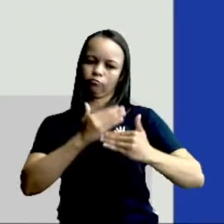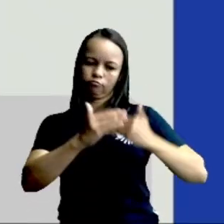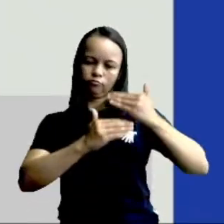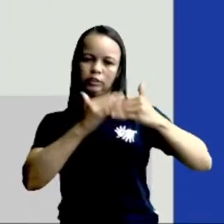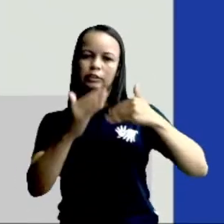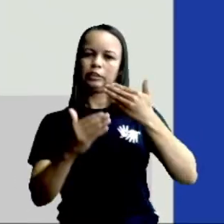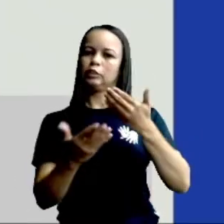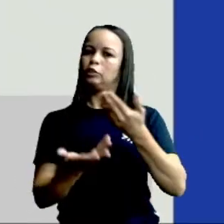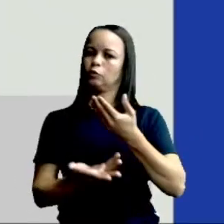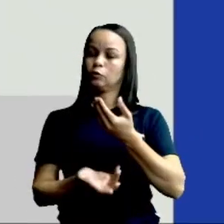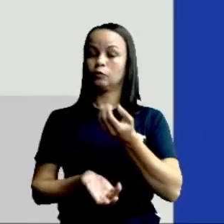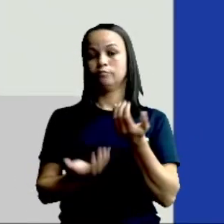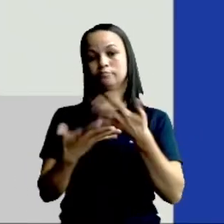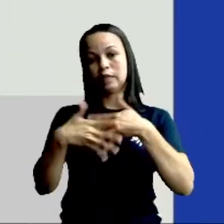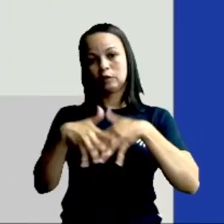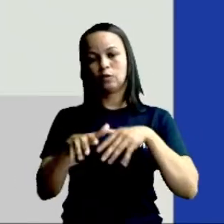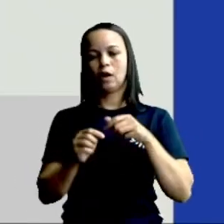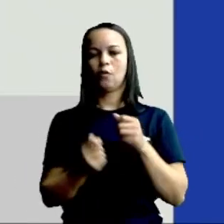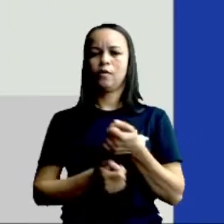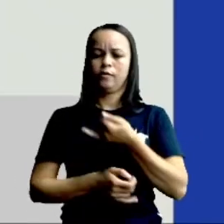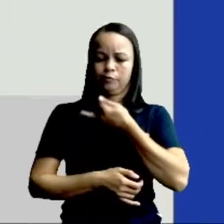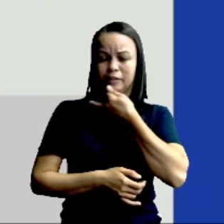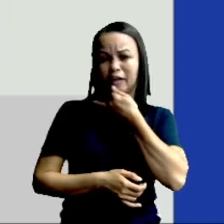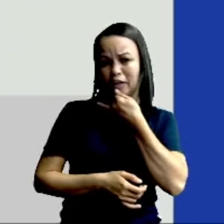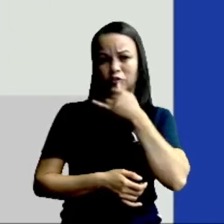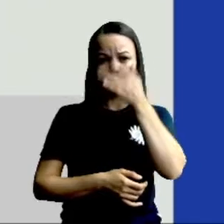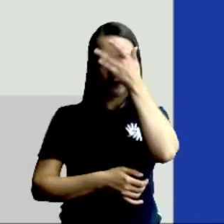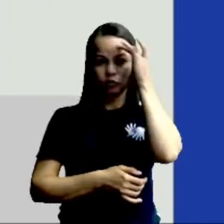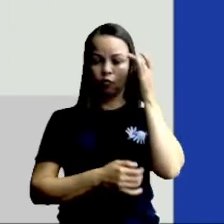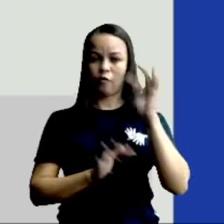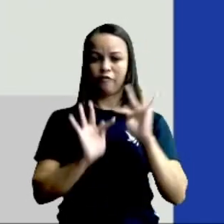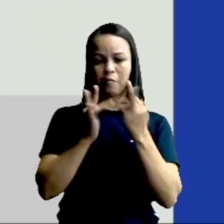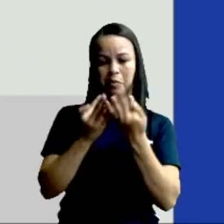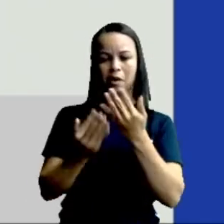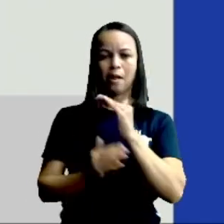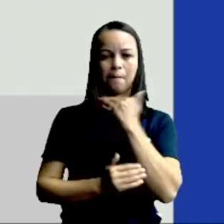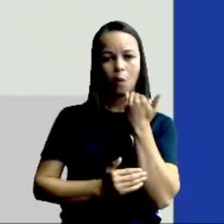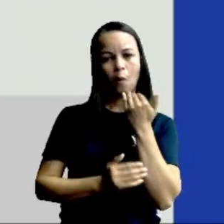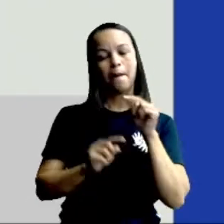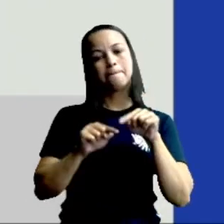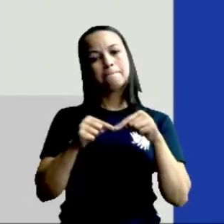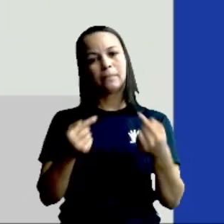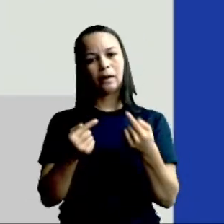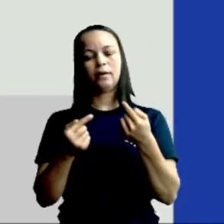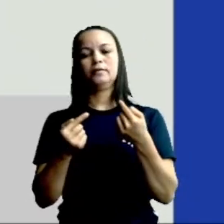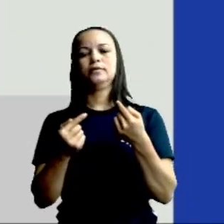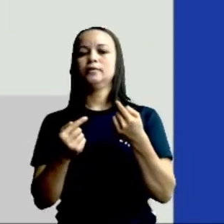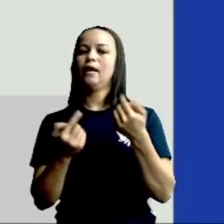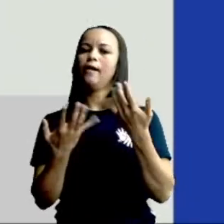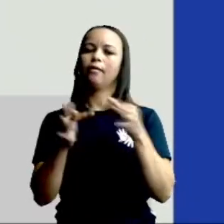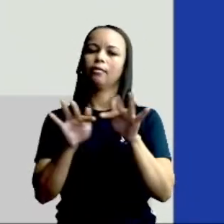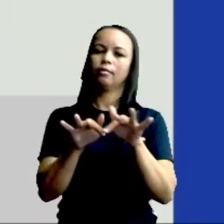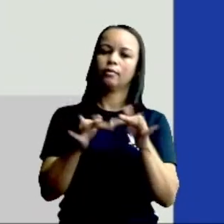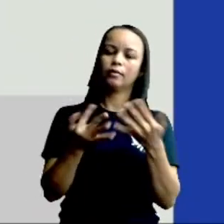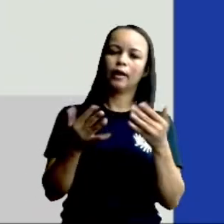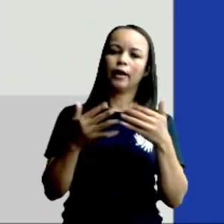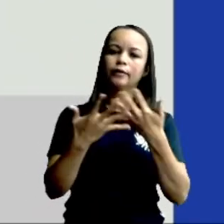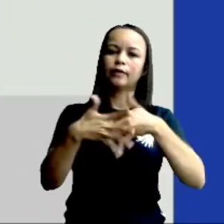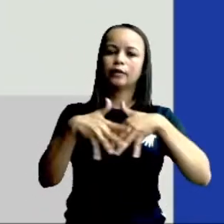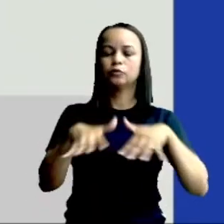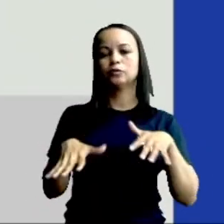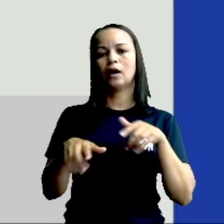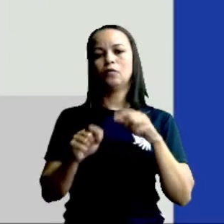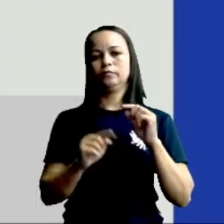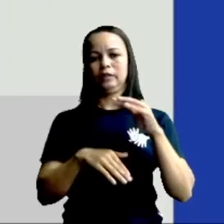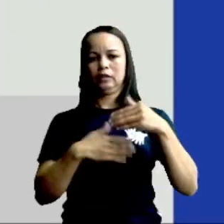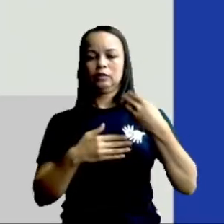É triste quando alguém morre? Sim, mas é natural, é normal as pessoas nascerem, terem suas vidas e depois